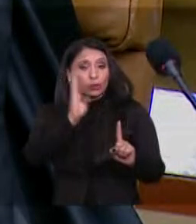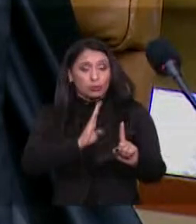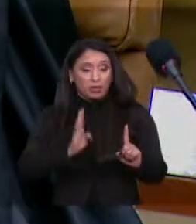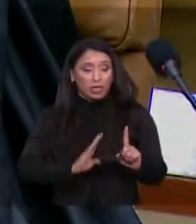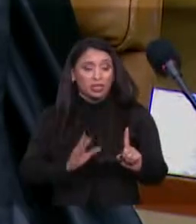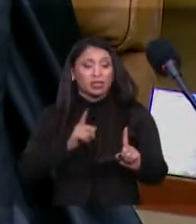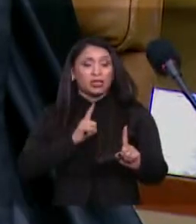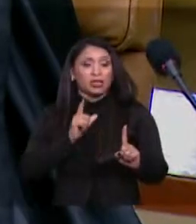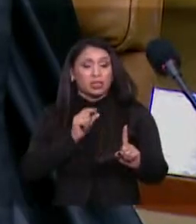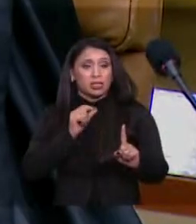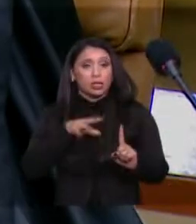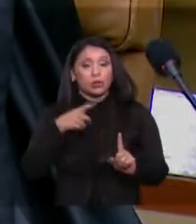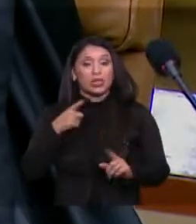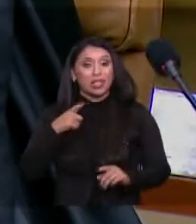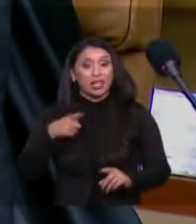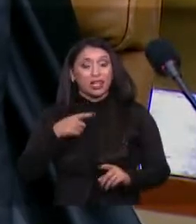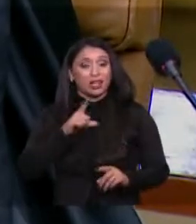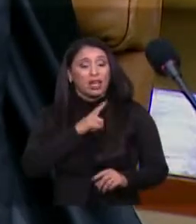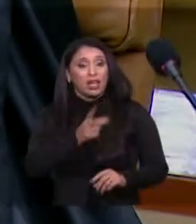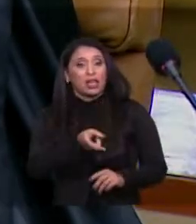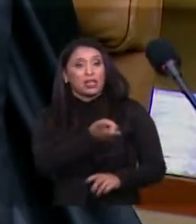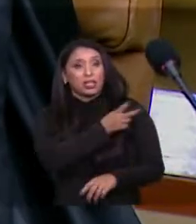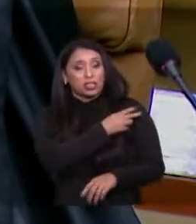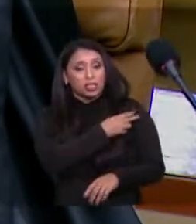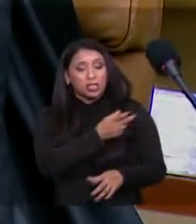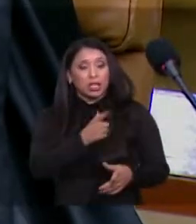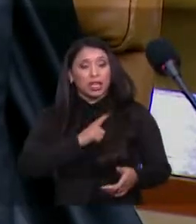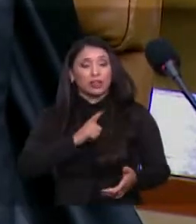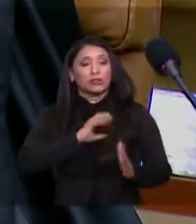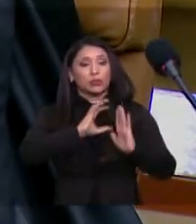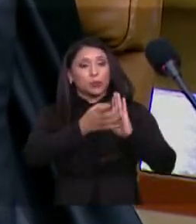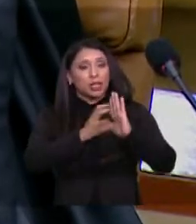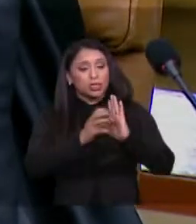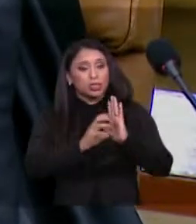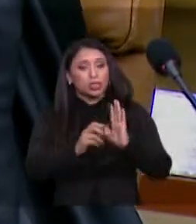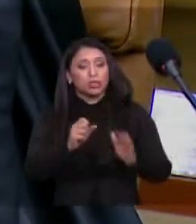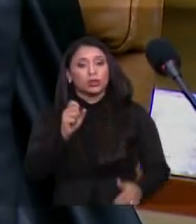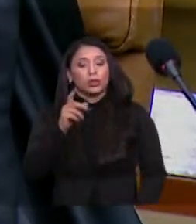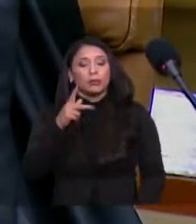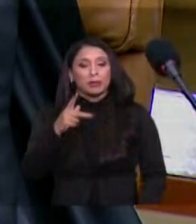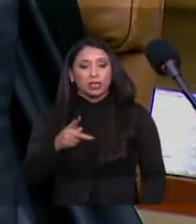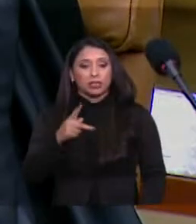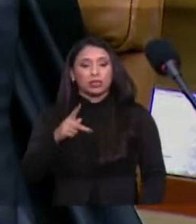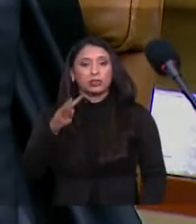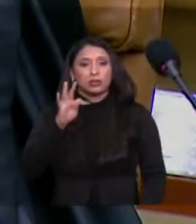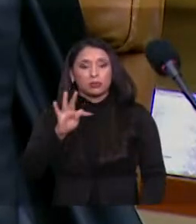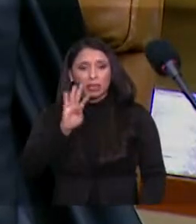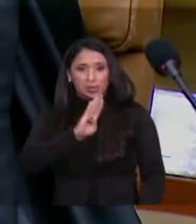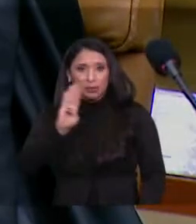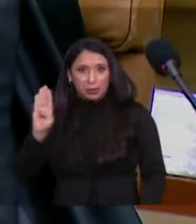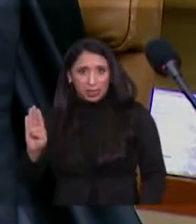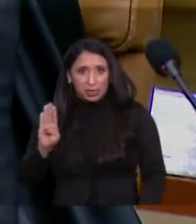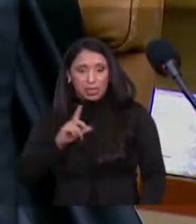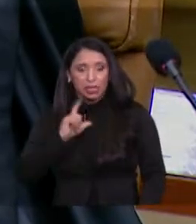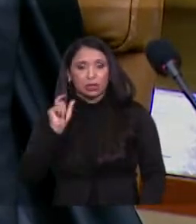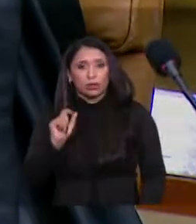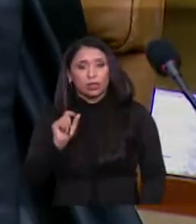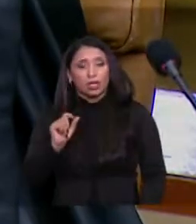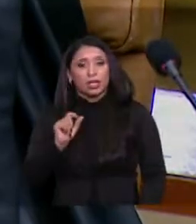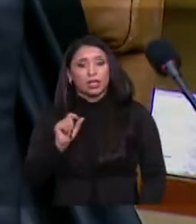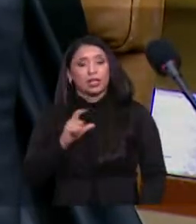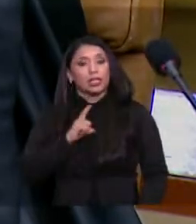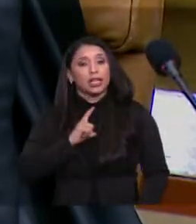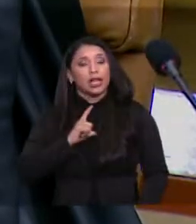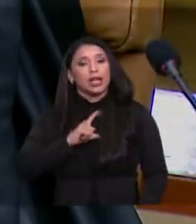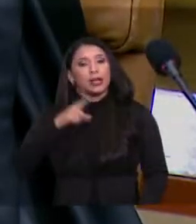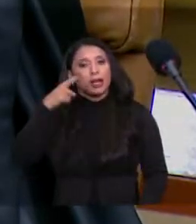em razão da liderança exercida no âmbito do partido trabalhista brasileiro era responsável pela indicação de quadros as